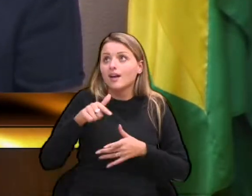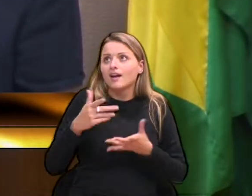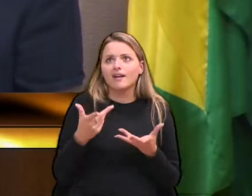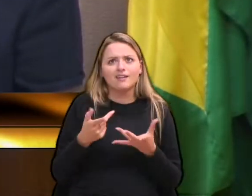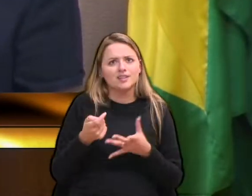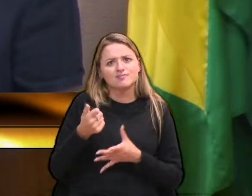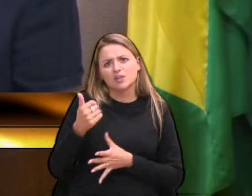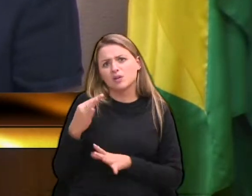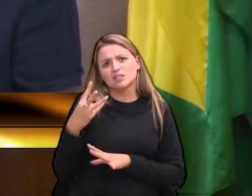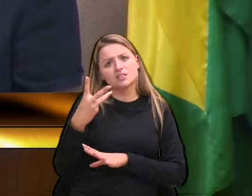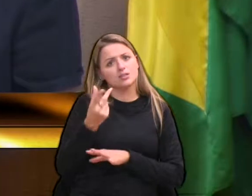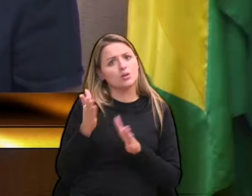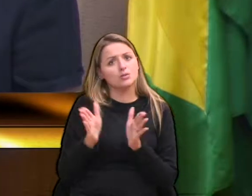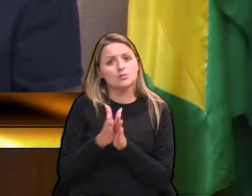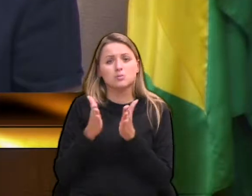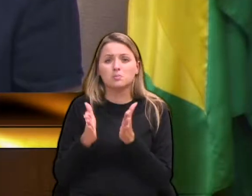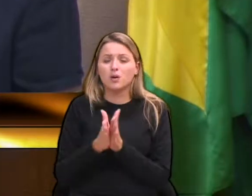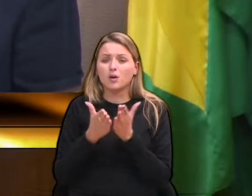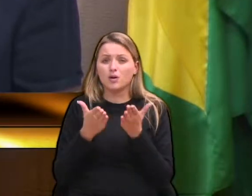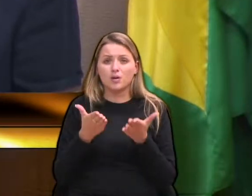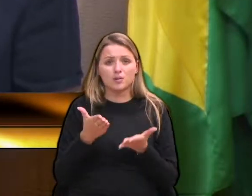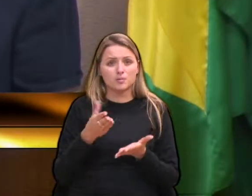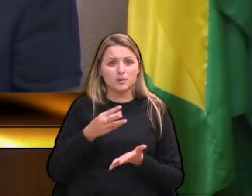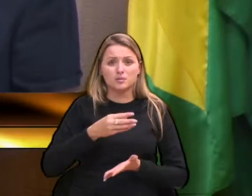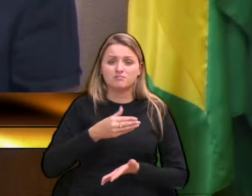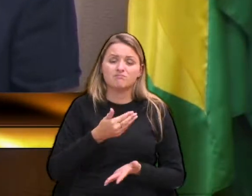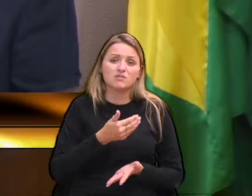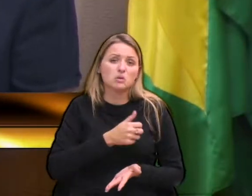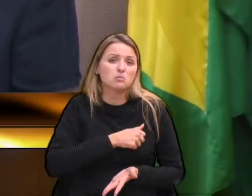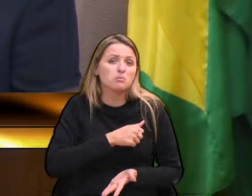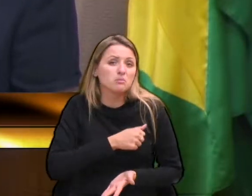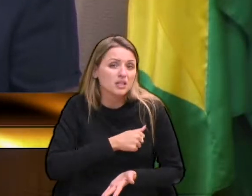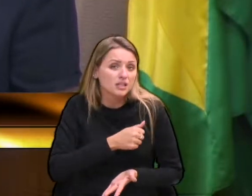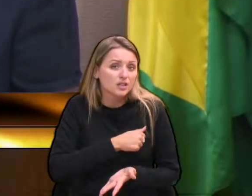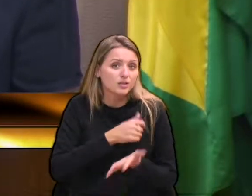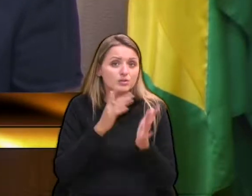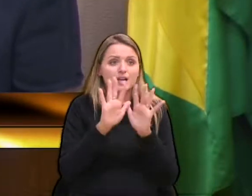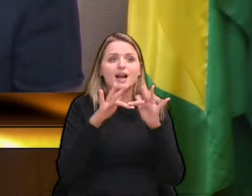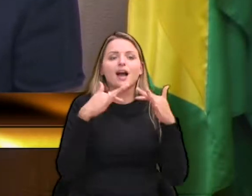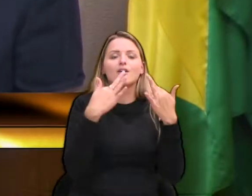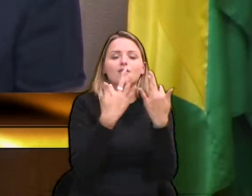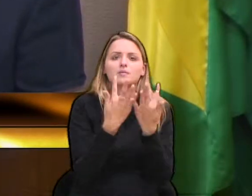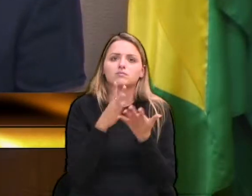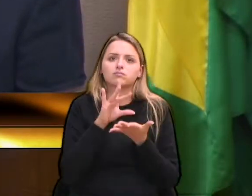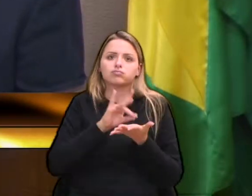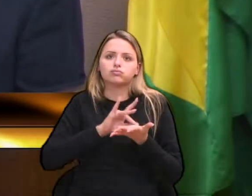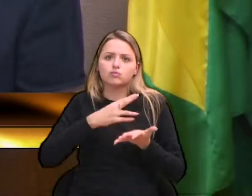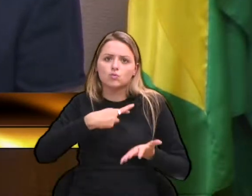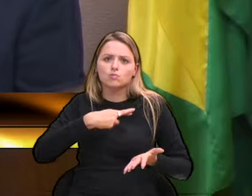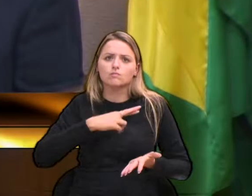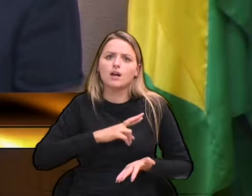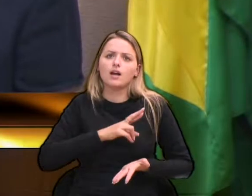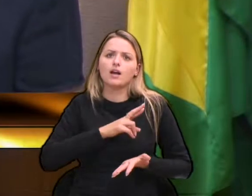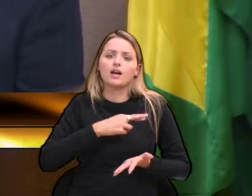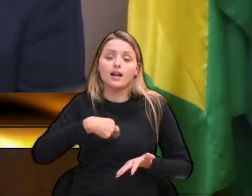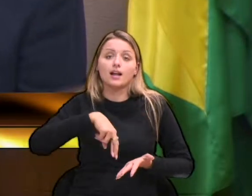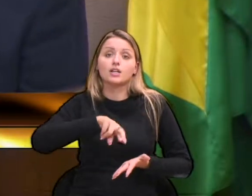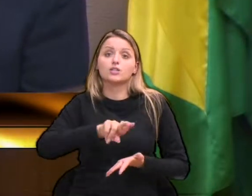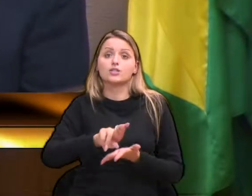maioria, pobres e humildes. Em suas famílias, constituíam-se na religião com honestidade e no